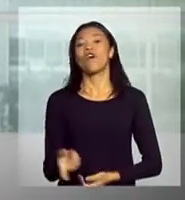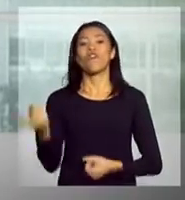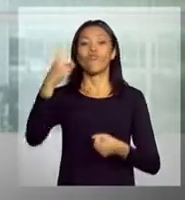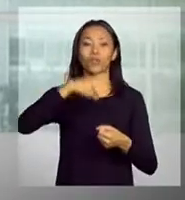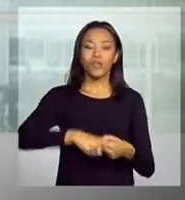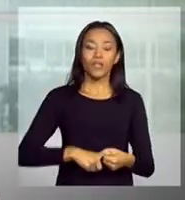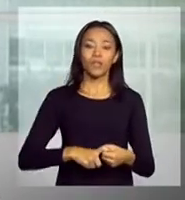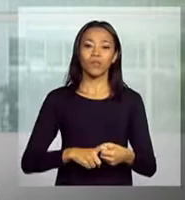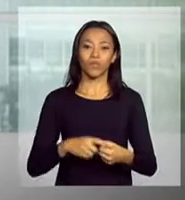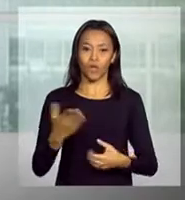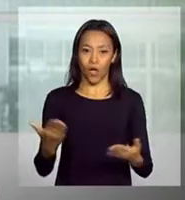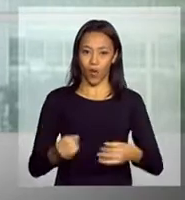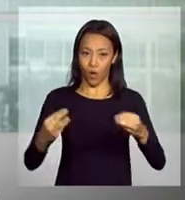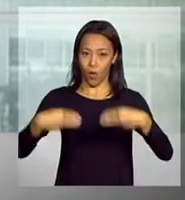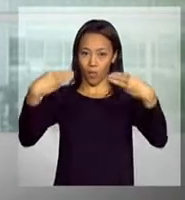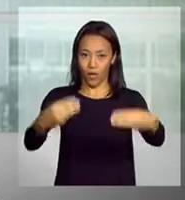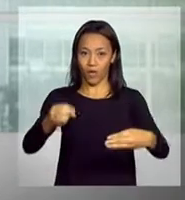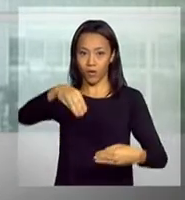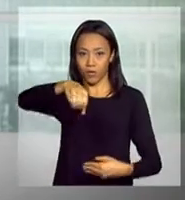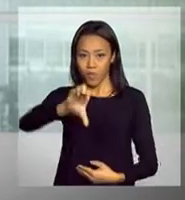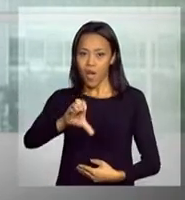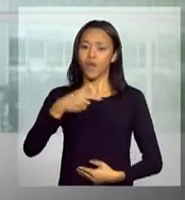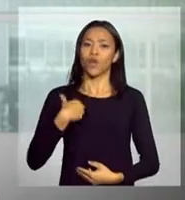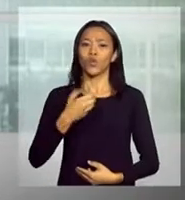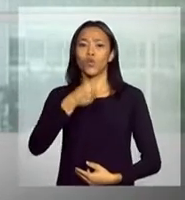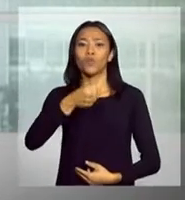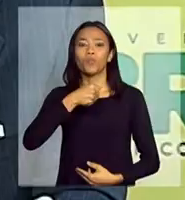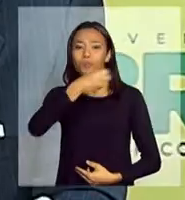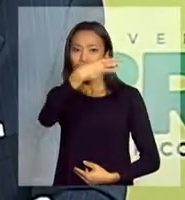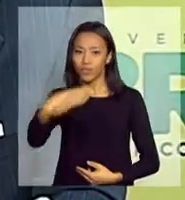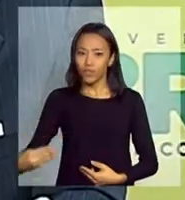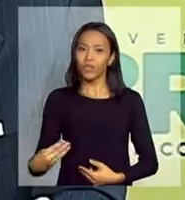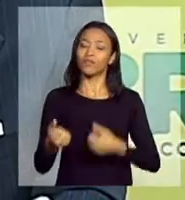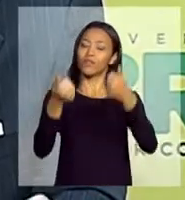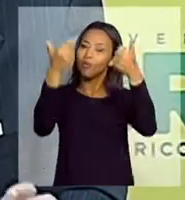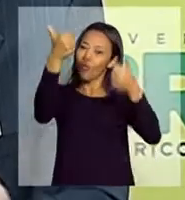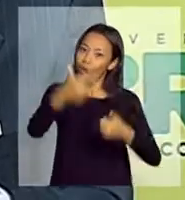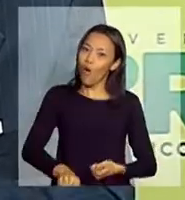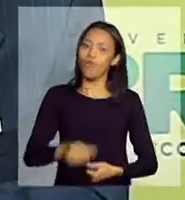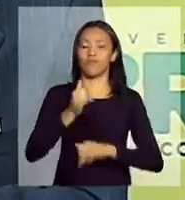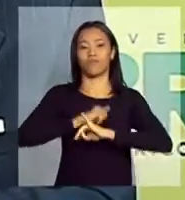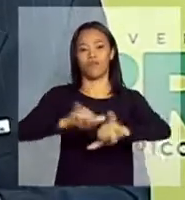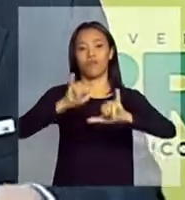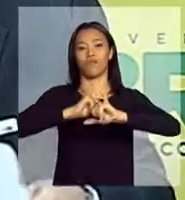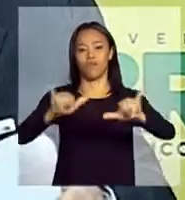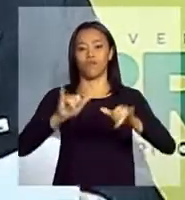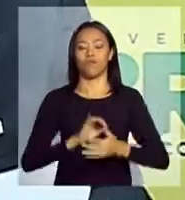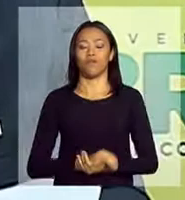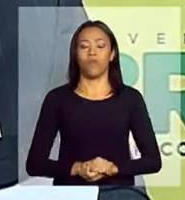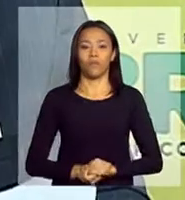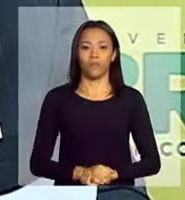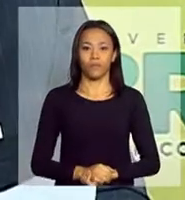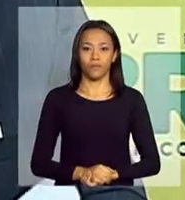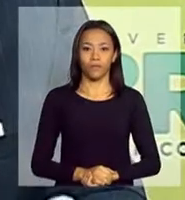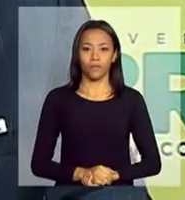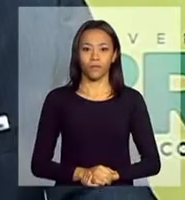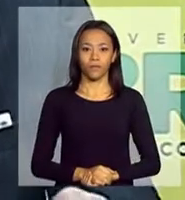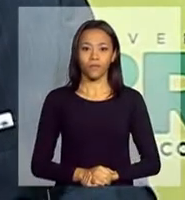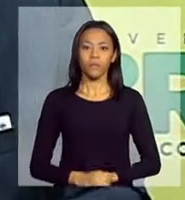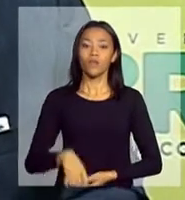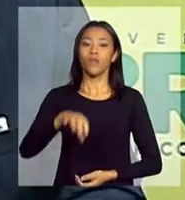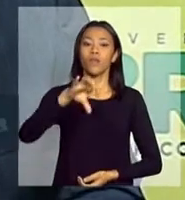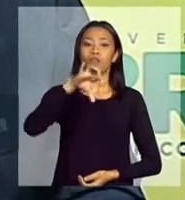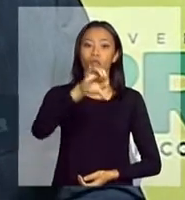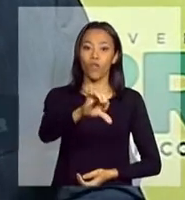Voltamos ao Ministério da Educação ao vivo onde o ministro aloizio Mercadante da novas informações de outras